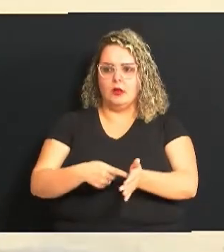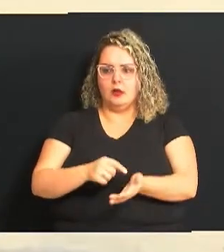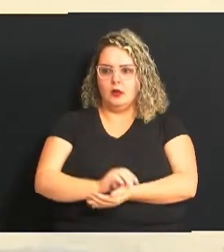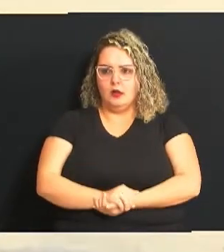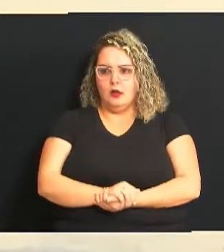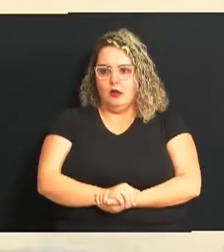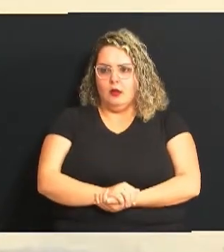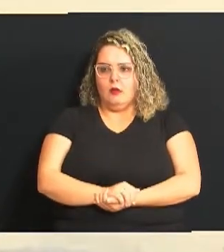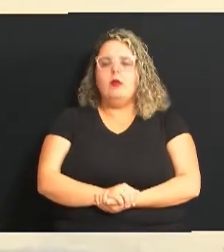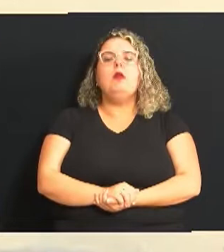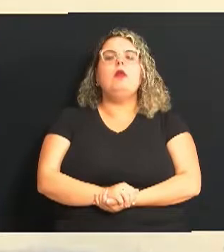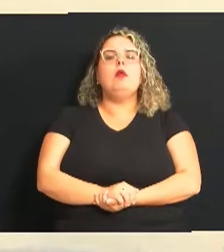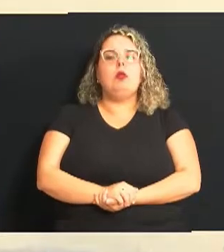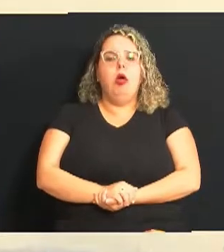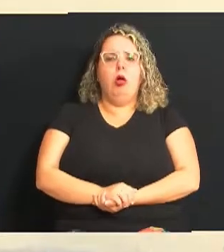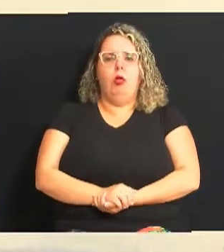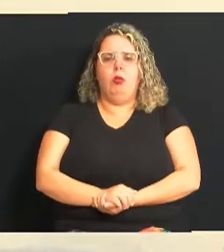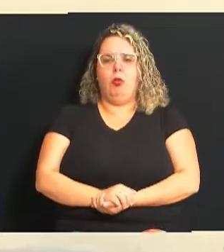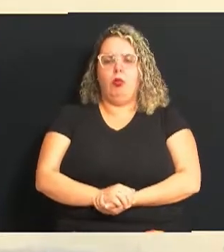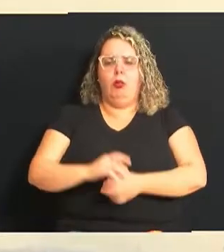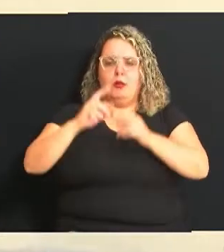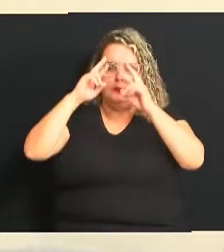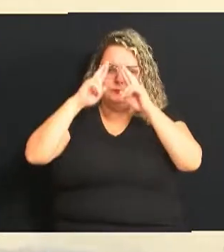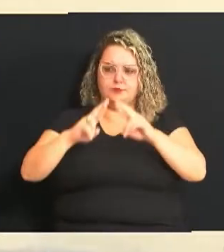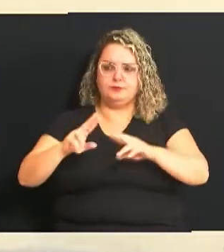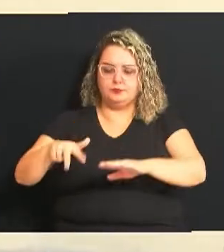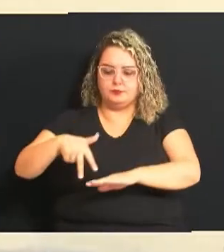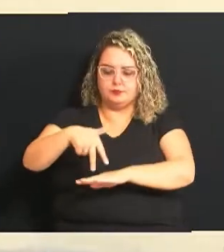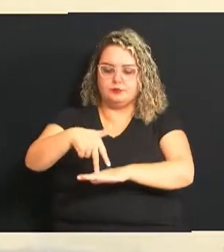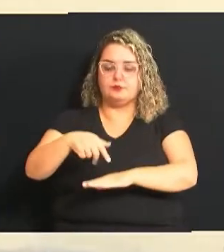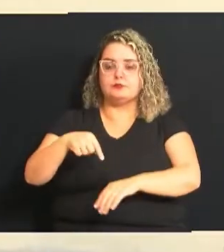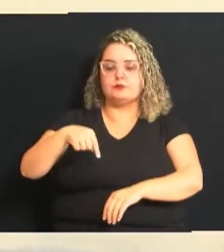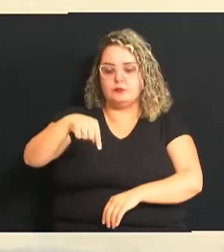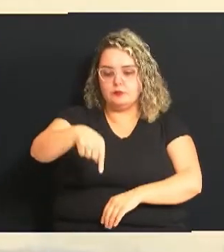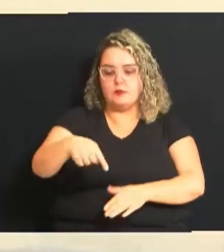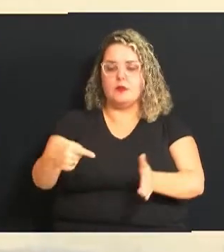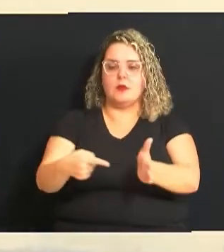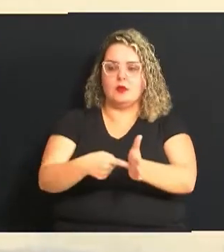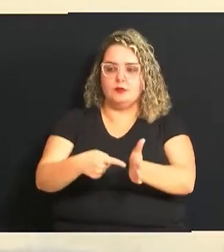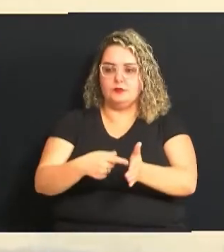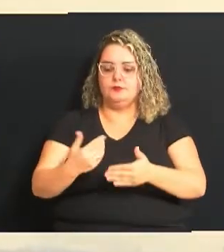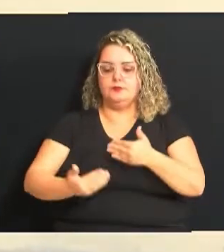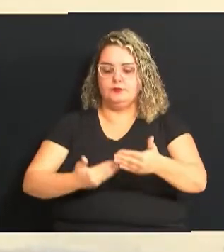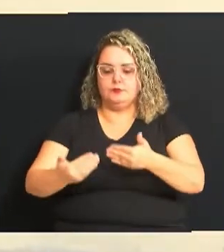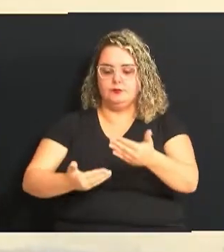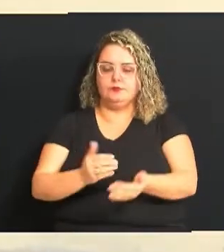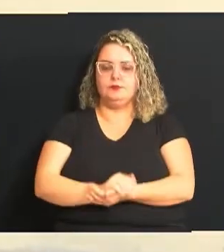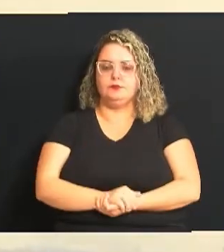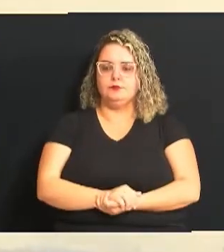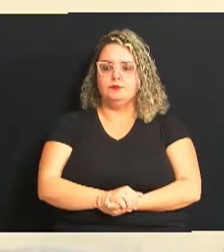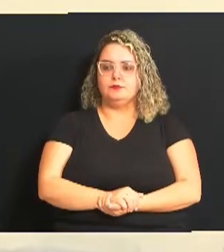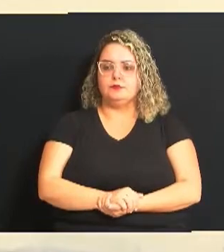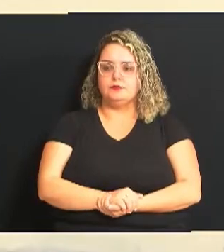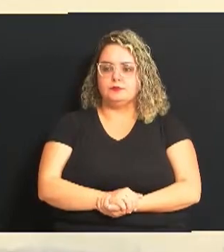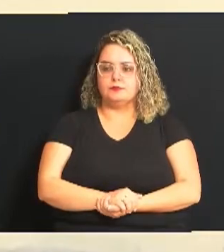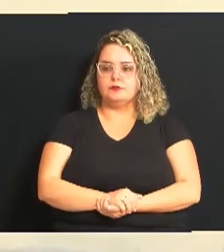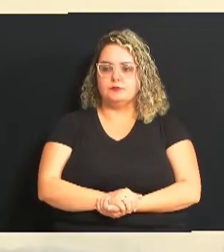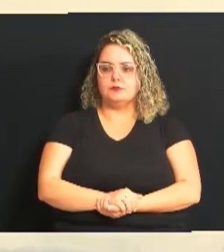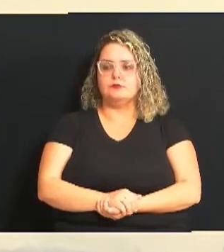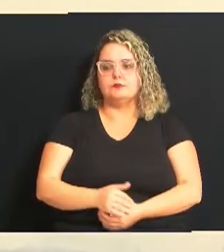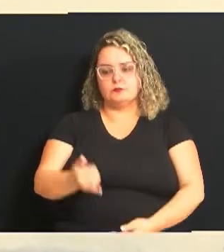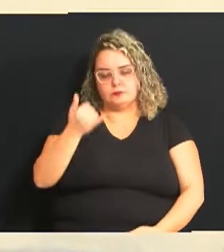resguardar a pessoa que está denunciando, que tem todo um procedimento, um processo, é o Disque